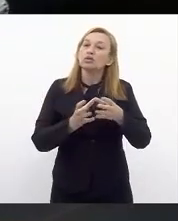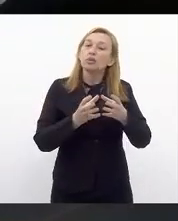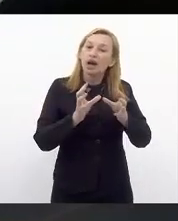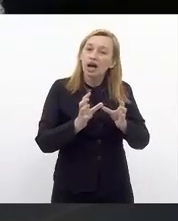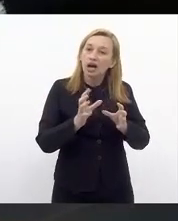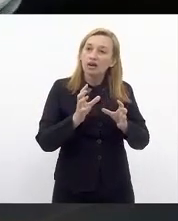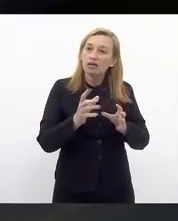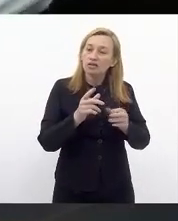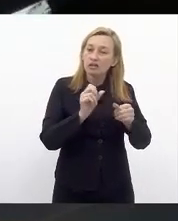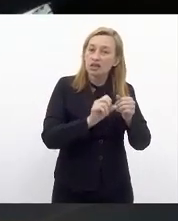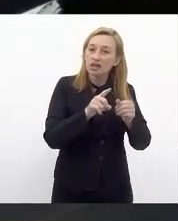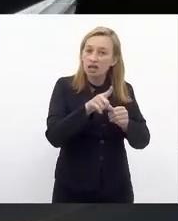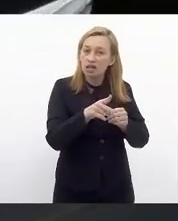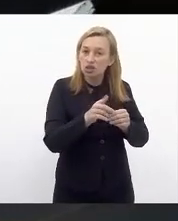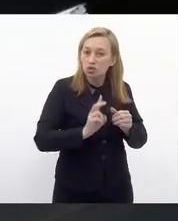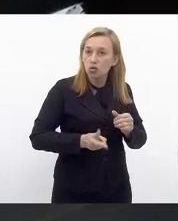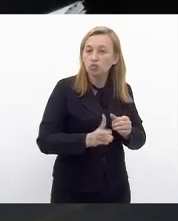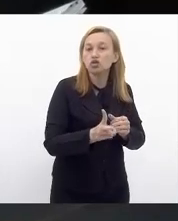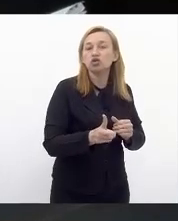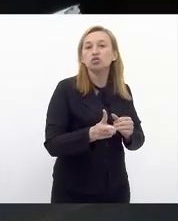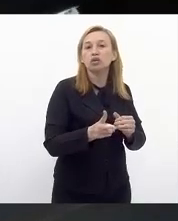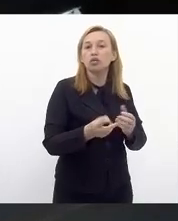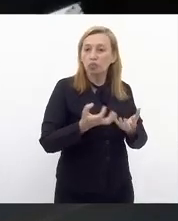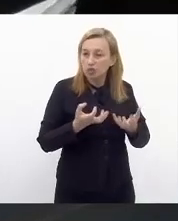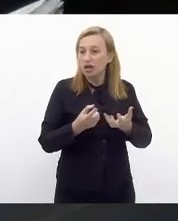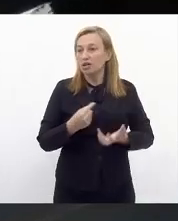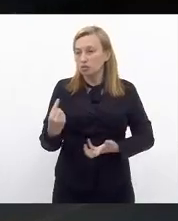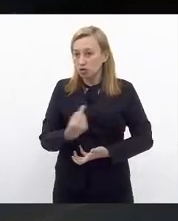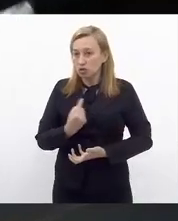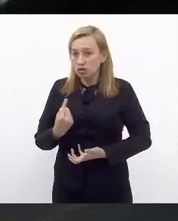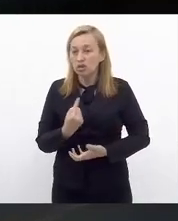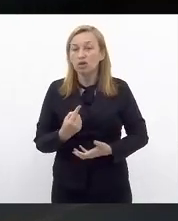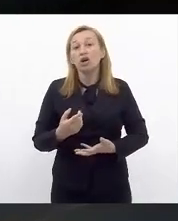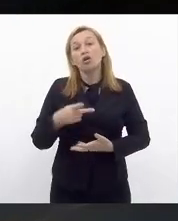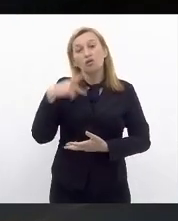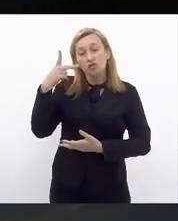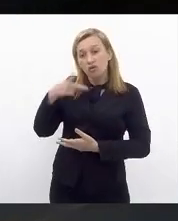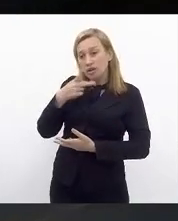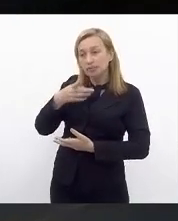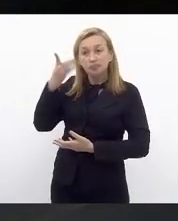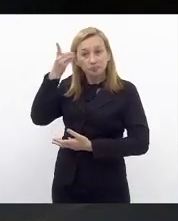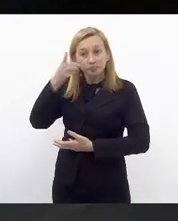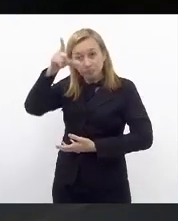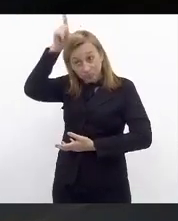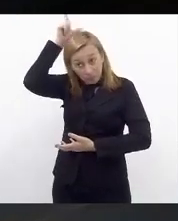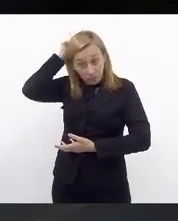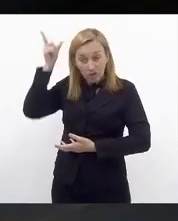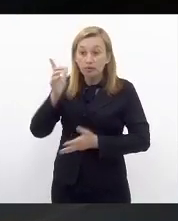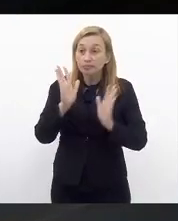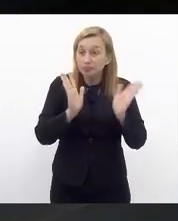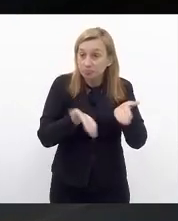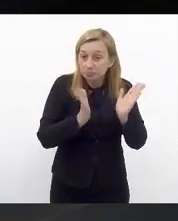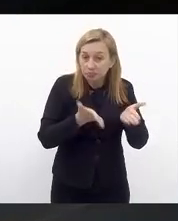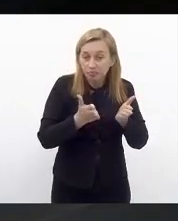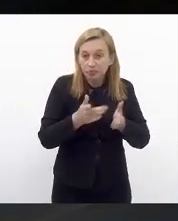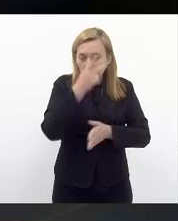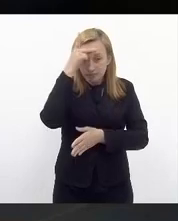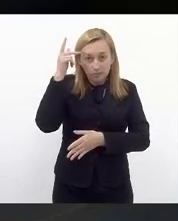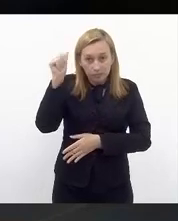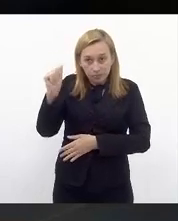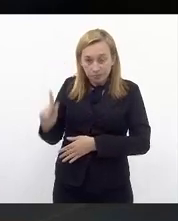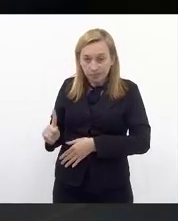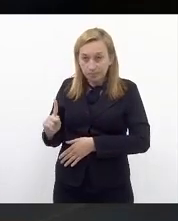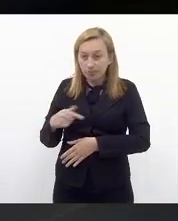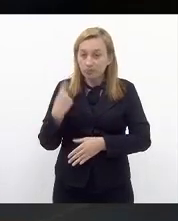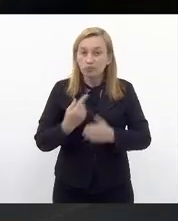convencê-los a gente manter da forma que tá e o que eu falei para o Deputado Luiz Paulo hoje quando a pessoa se